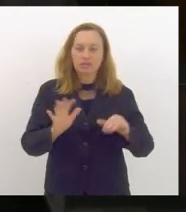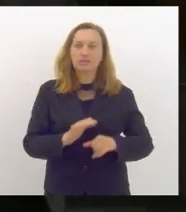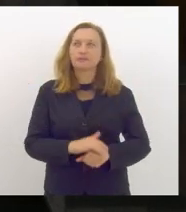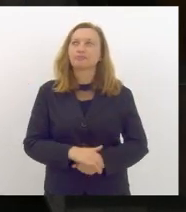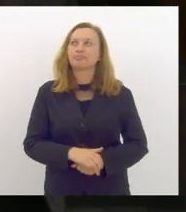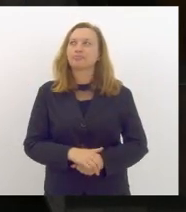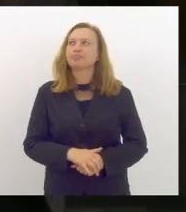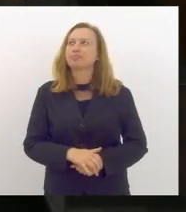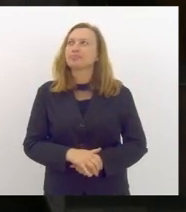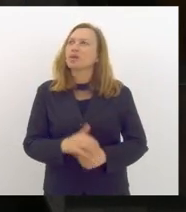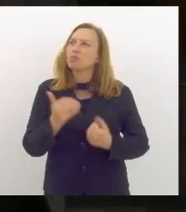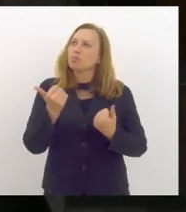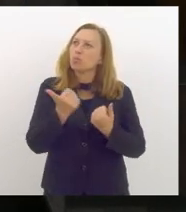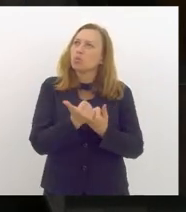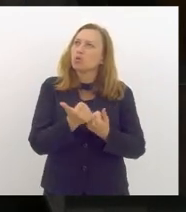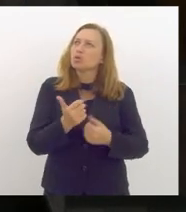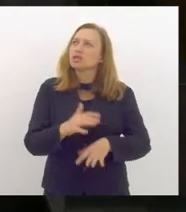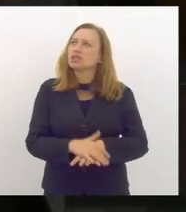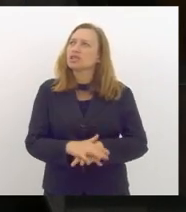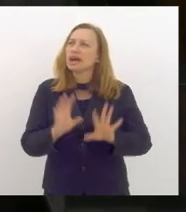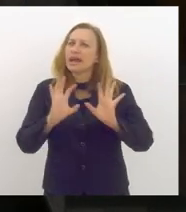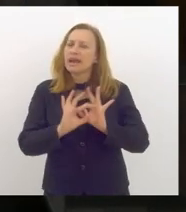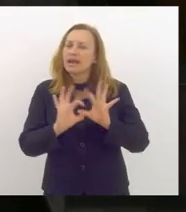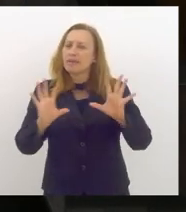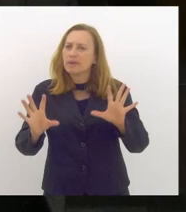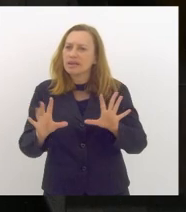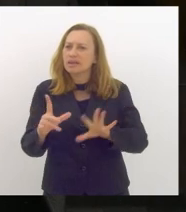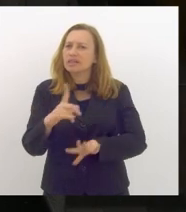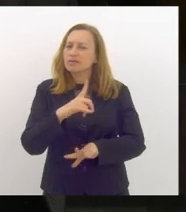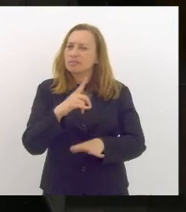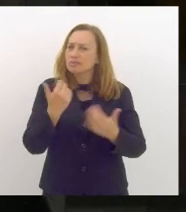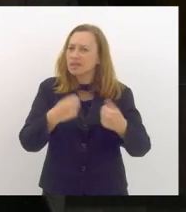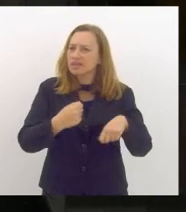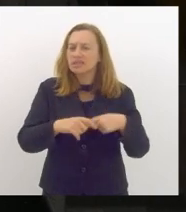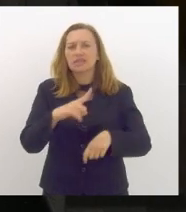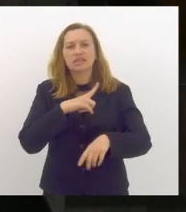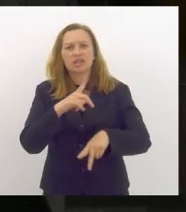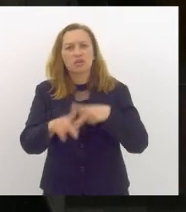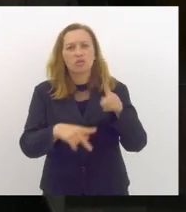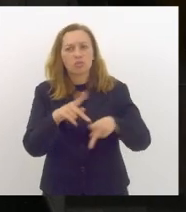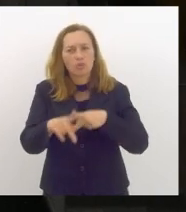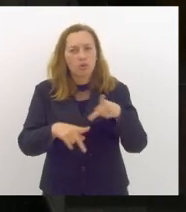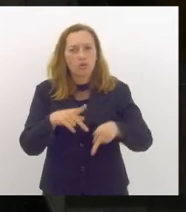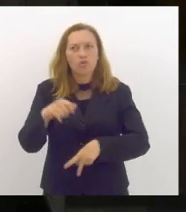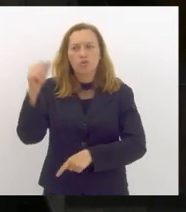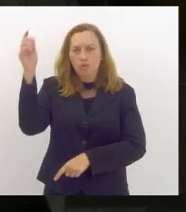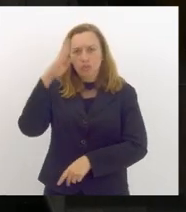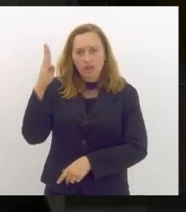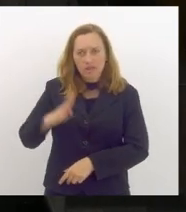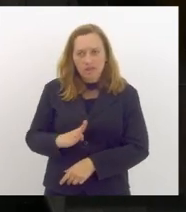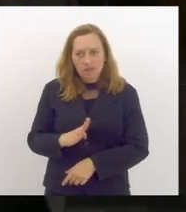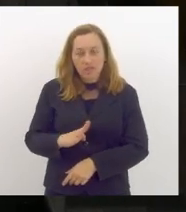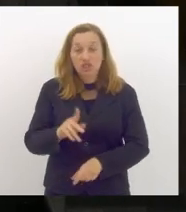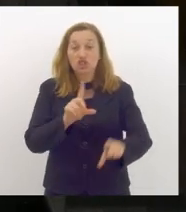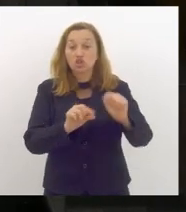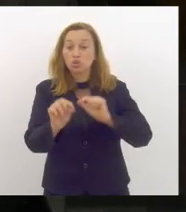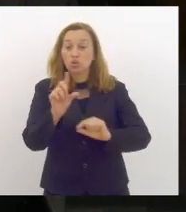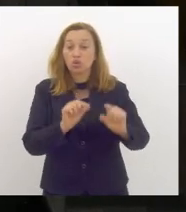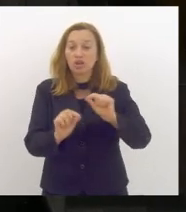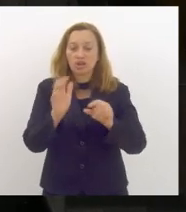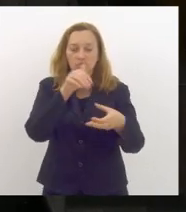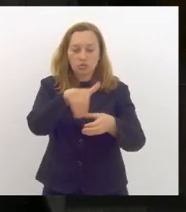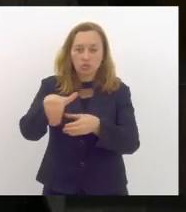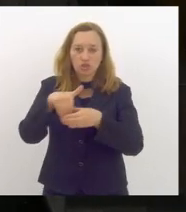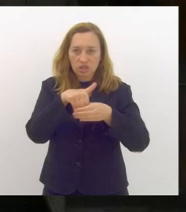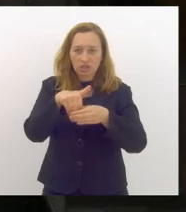é a favor da liberdade é que tem que ter a população de brasileira de escolher os